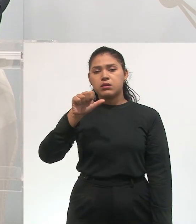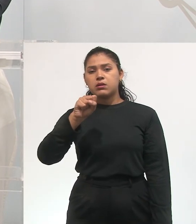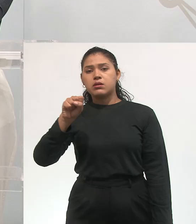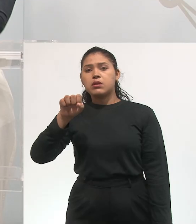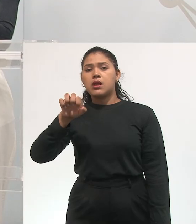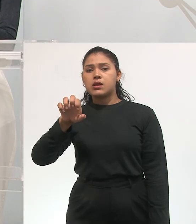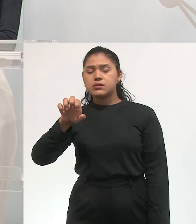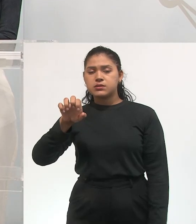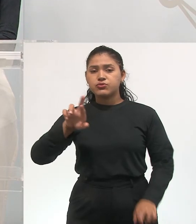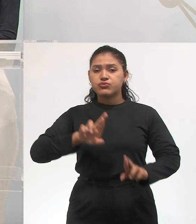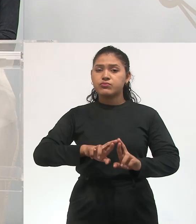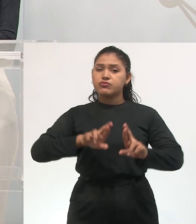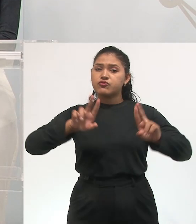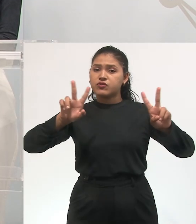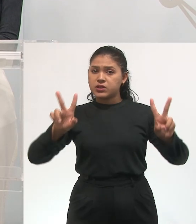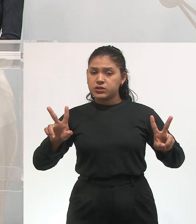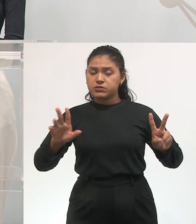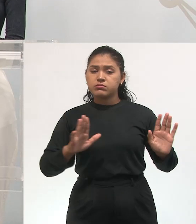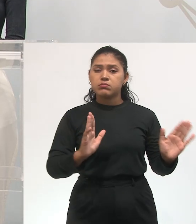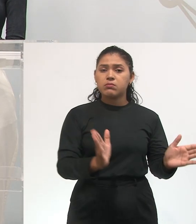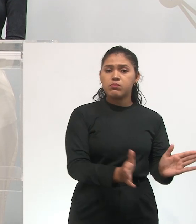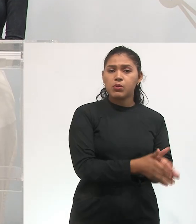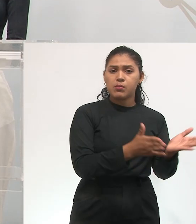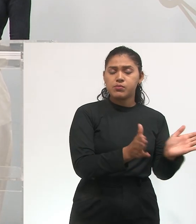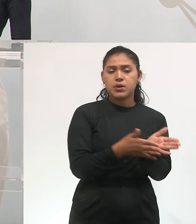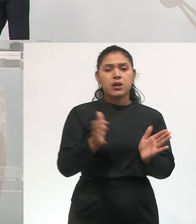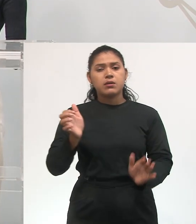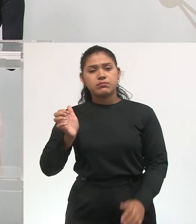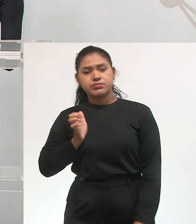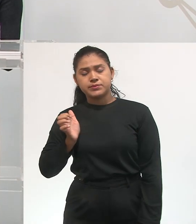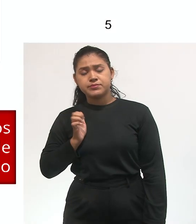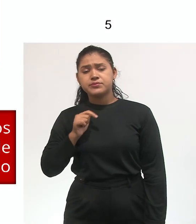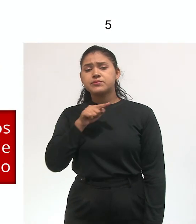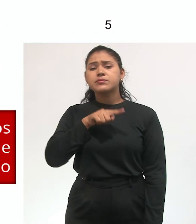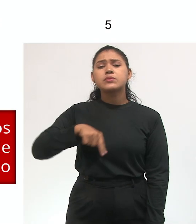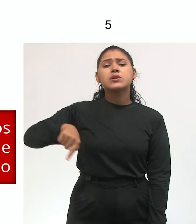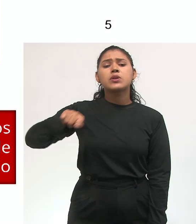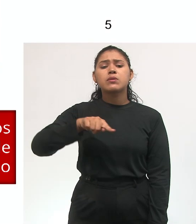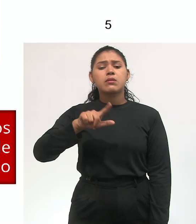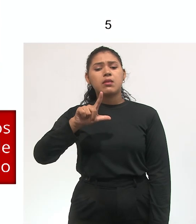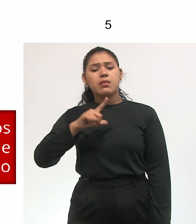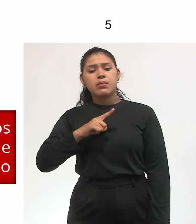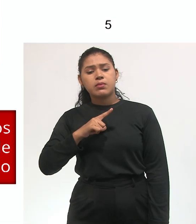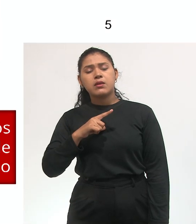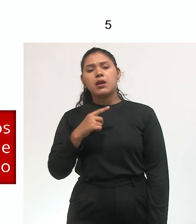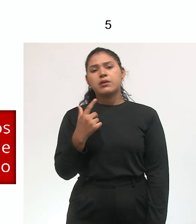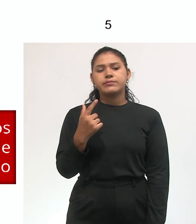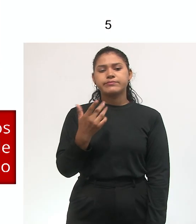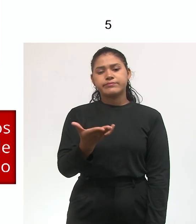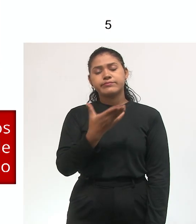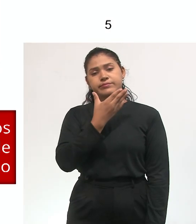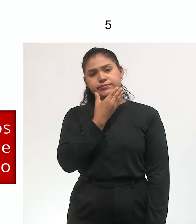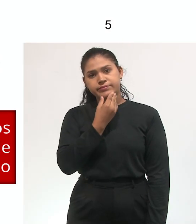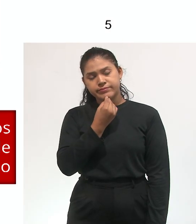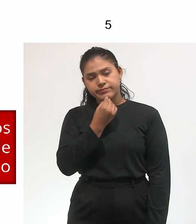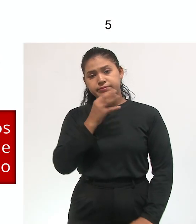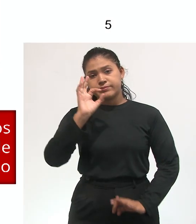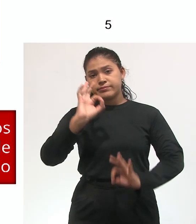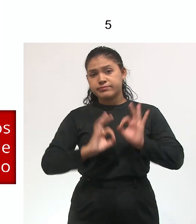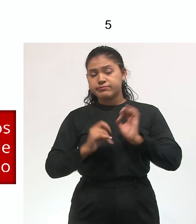é a burguesia e o proletariado. E aí nós vamos ter aqui, de acordo com o